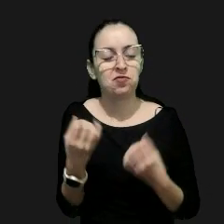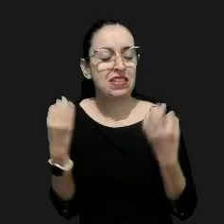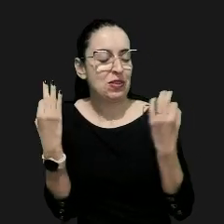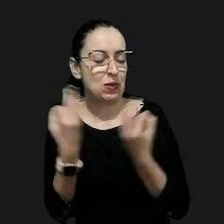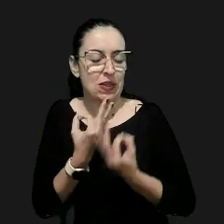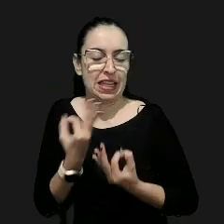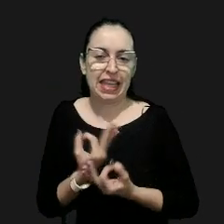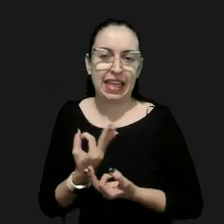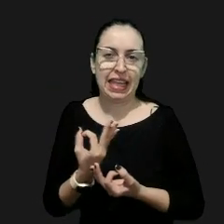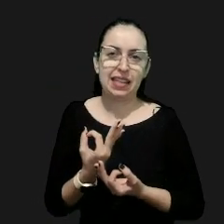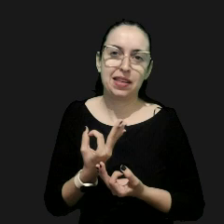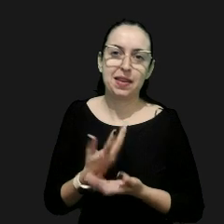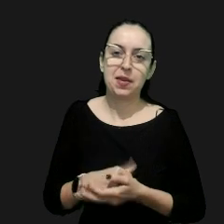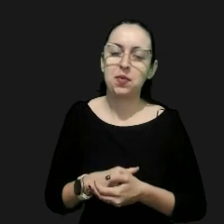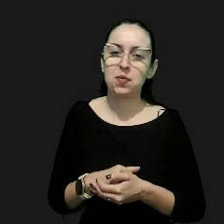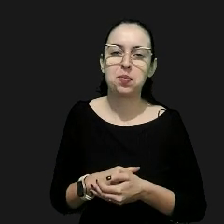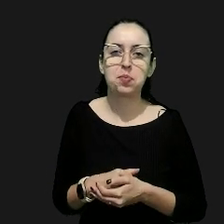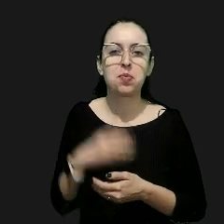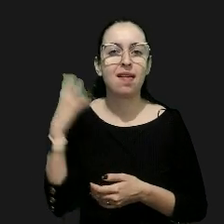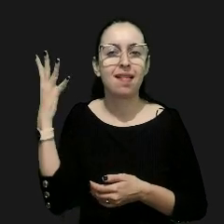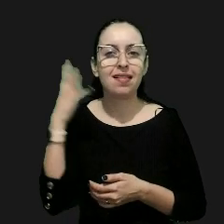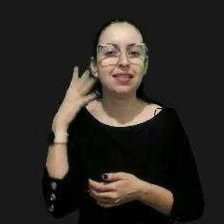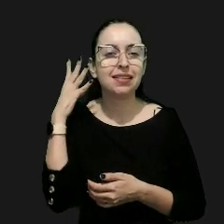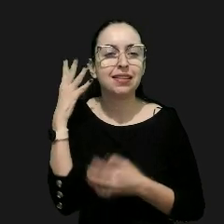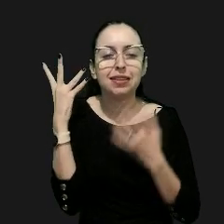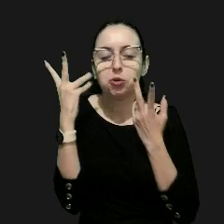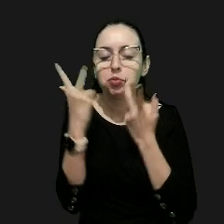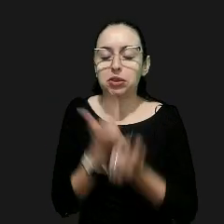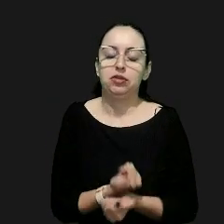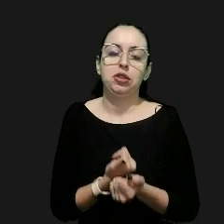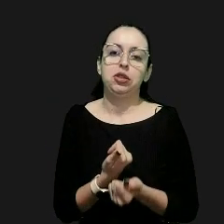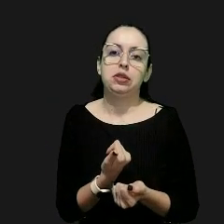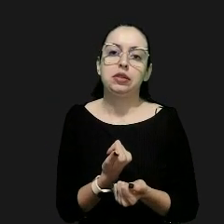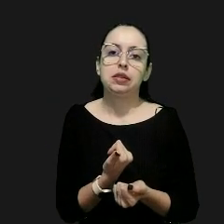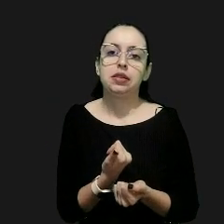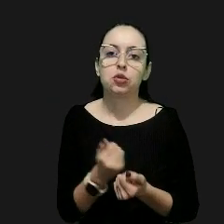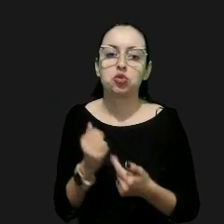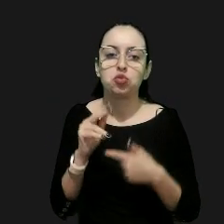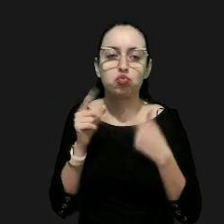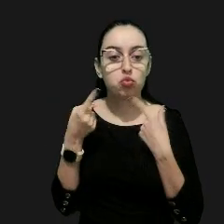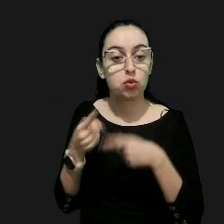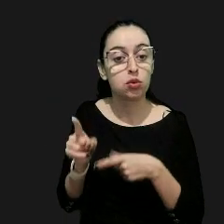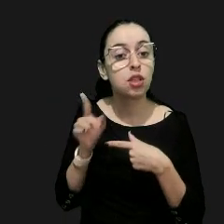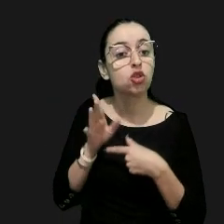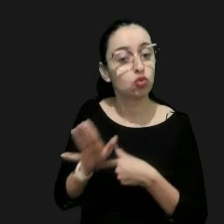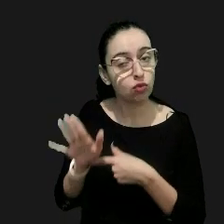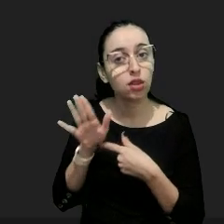Muito obrigada. Nossa, adorei. Que palestra maravilhosa,